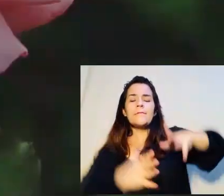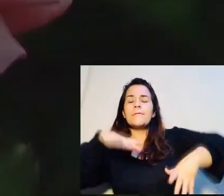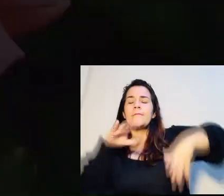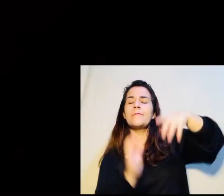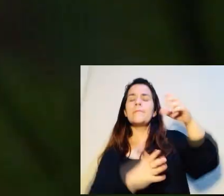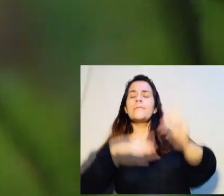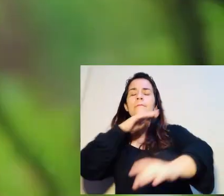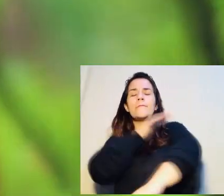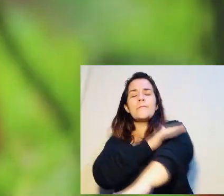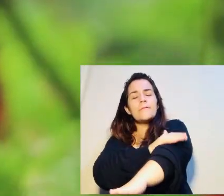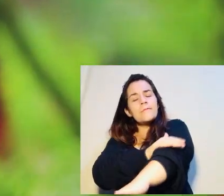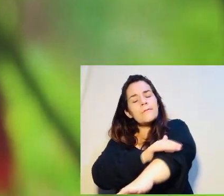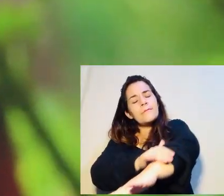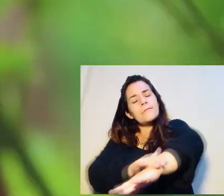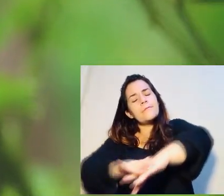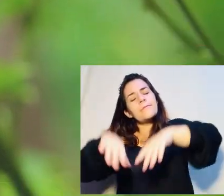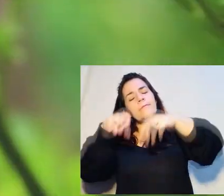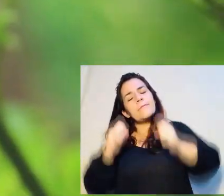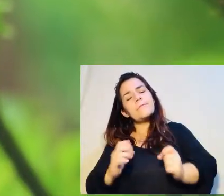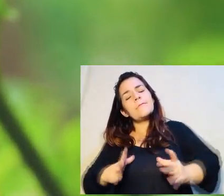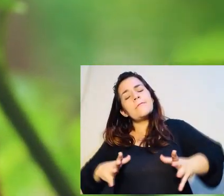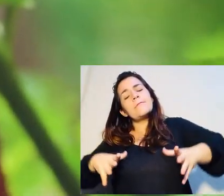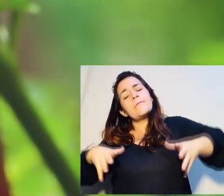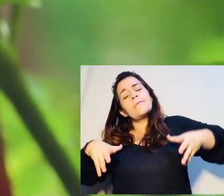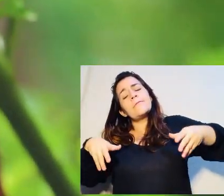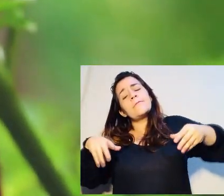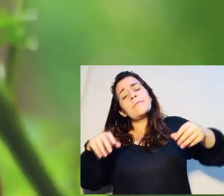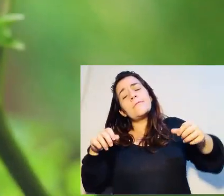onde houver tambor de